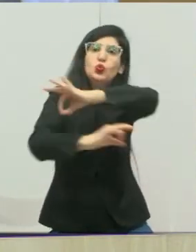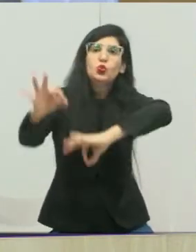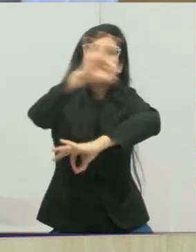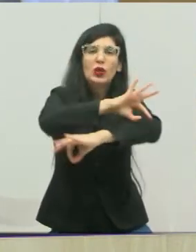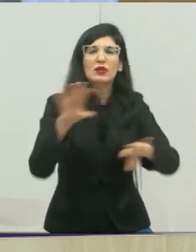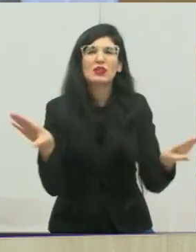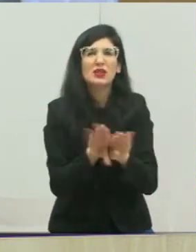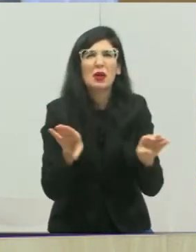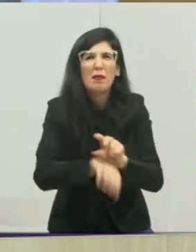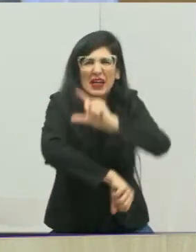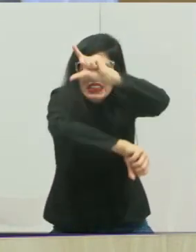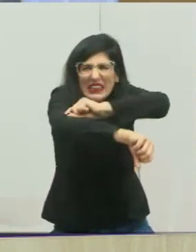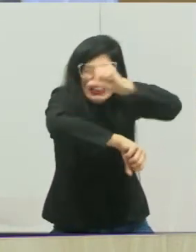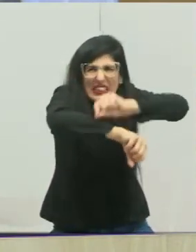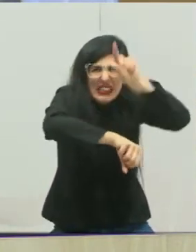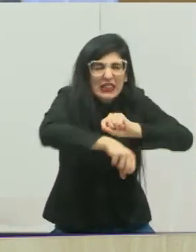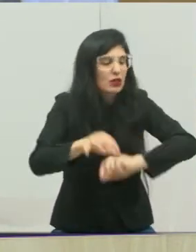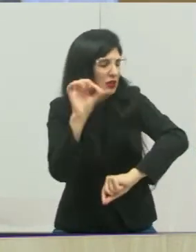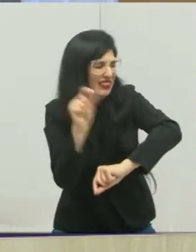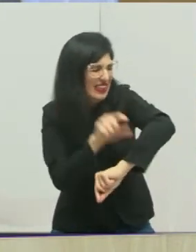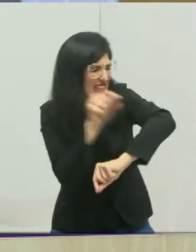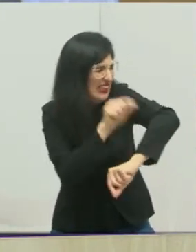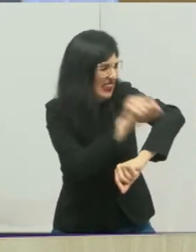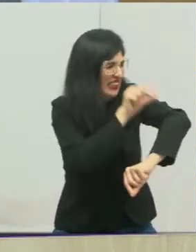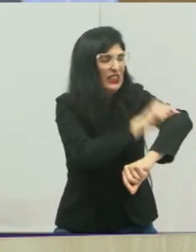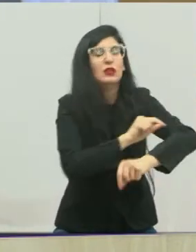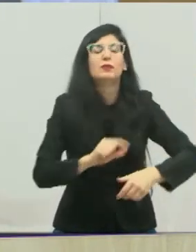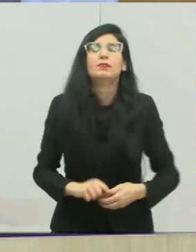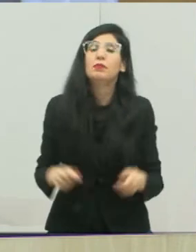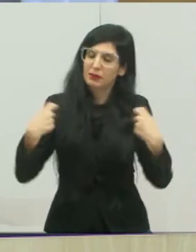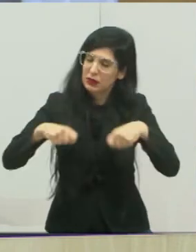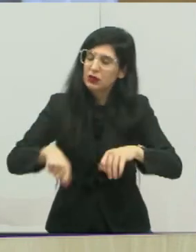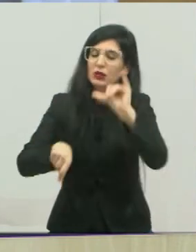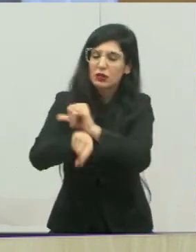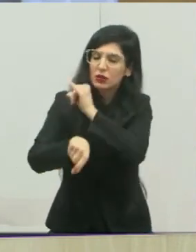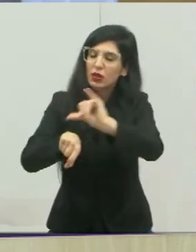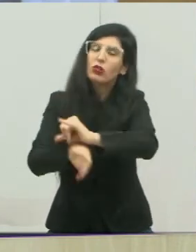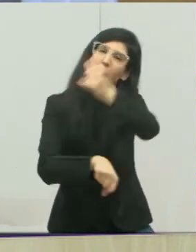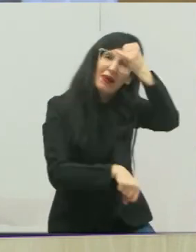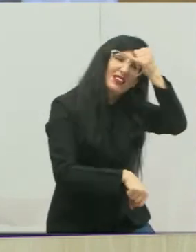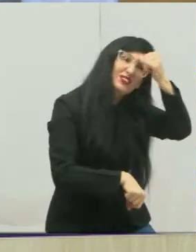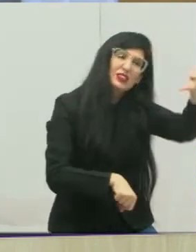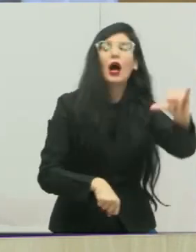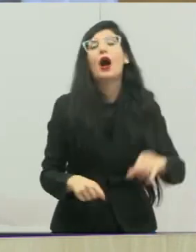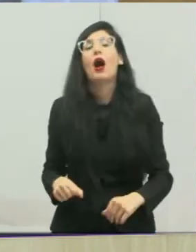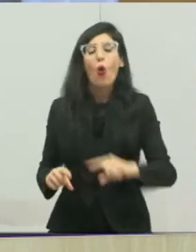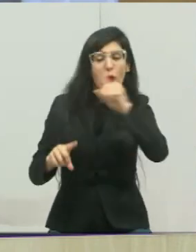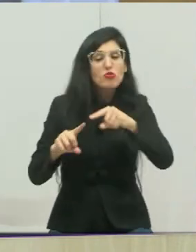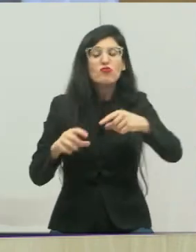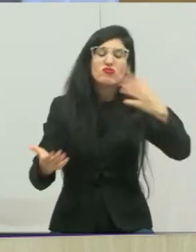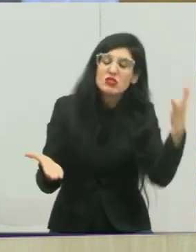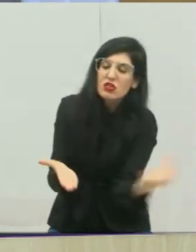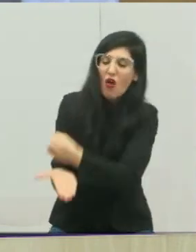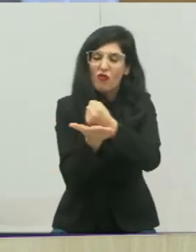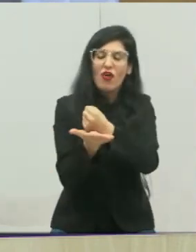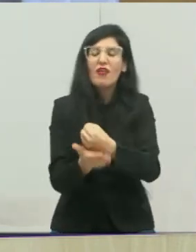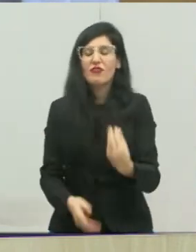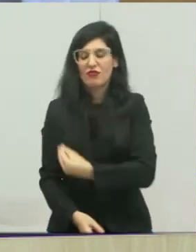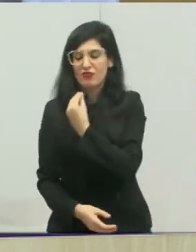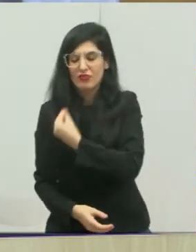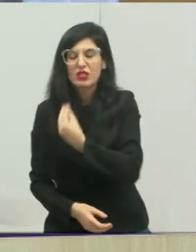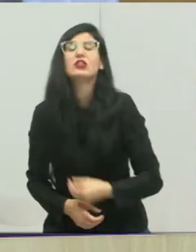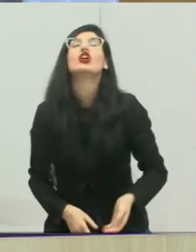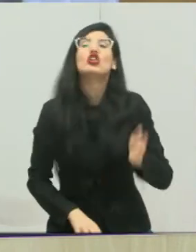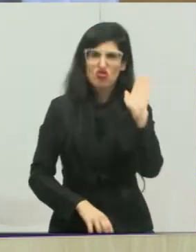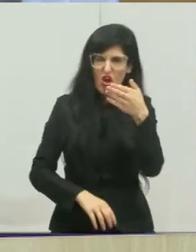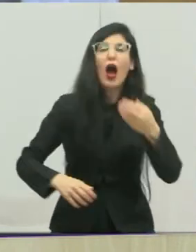tiram a saúde e a vida de pessoas, que se faz necessário ações e planejamentos preventivos para salvar vidas. Considerando que foi aplicado fumacê